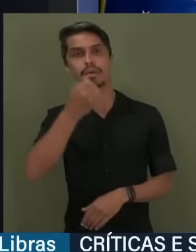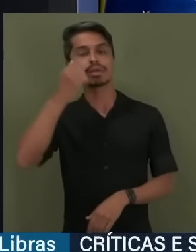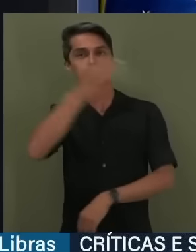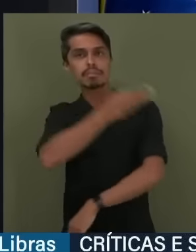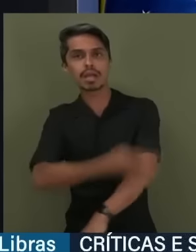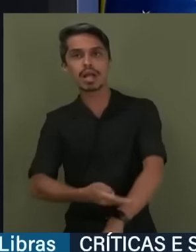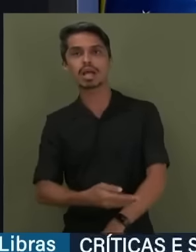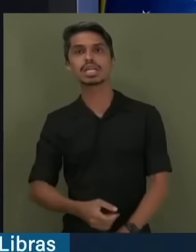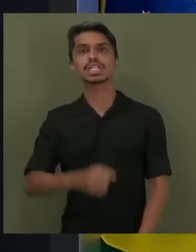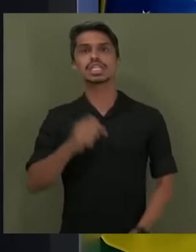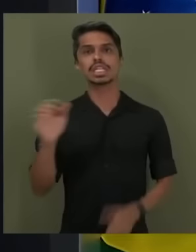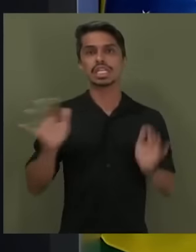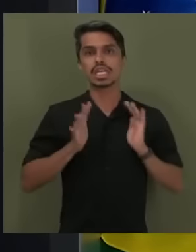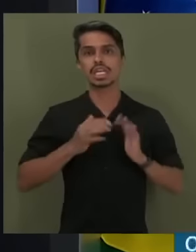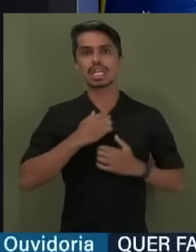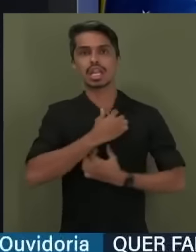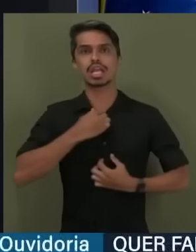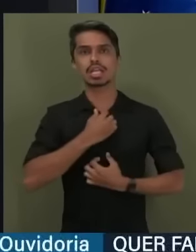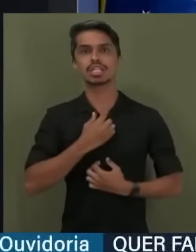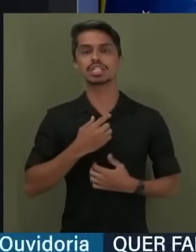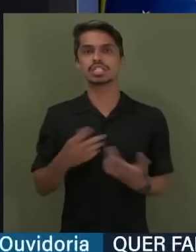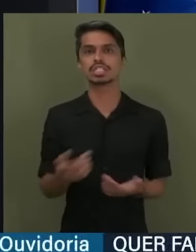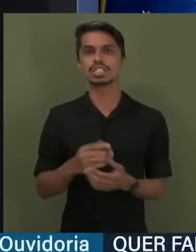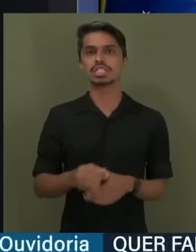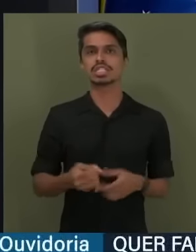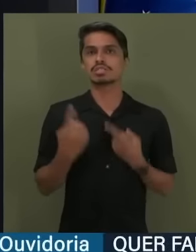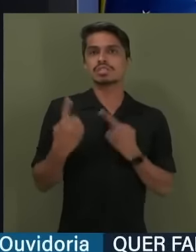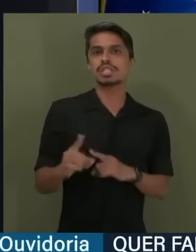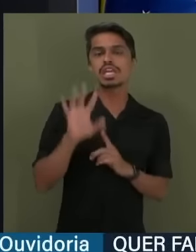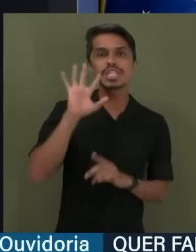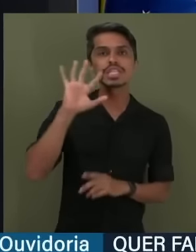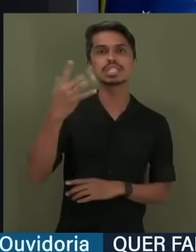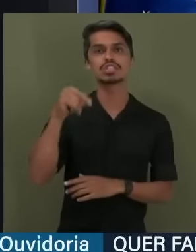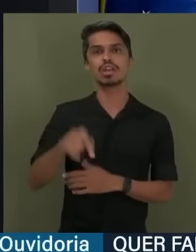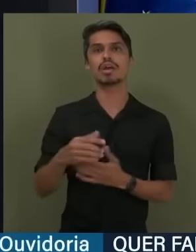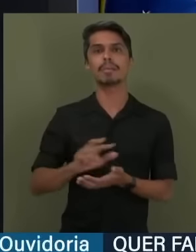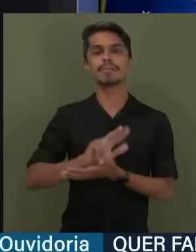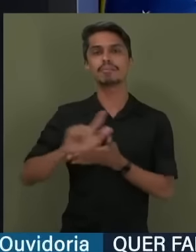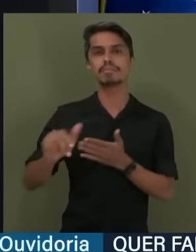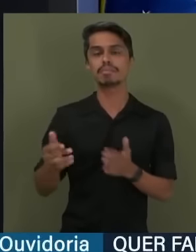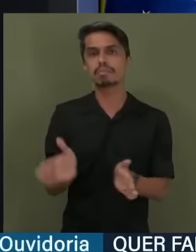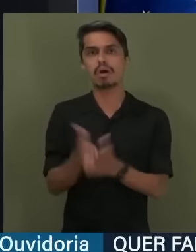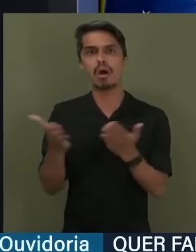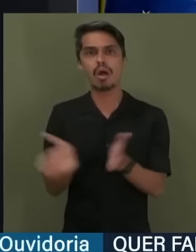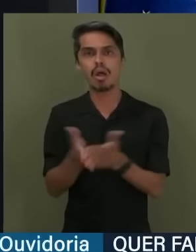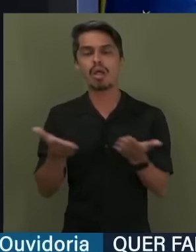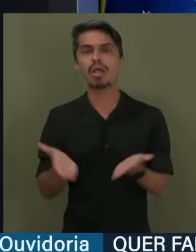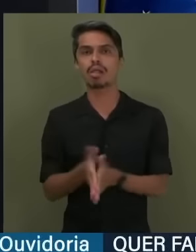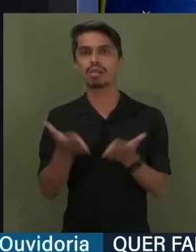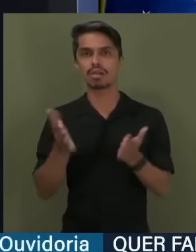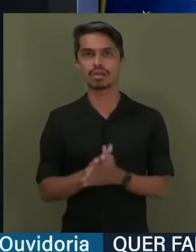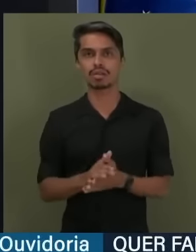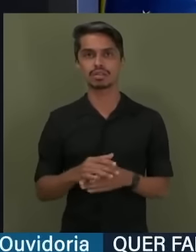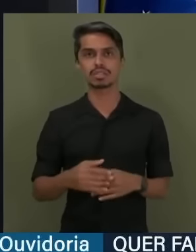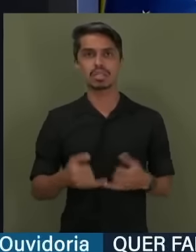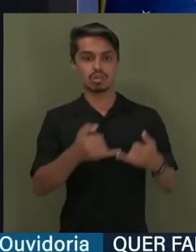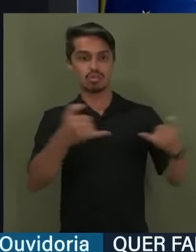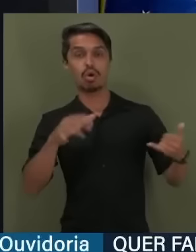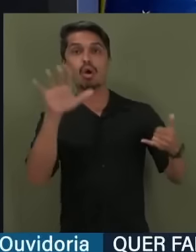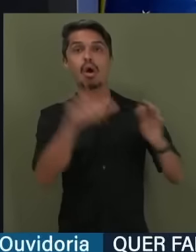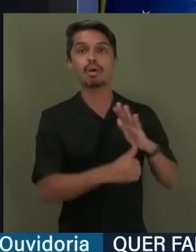ricos e gravatados, decidir a vida de milhões de pobres. É cômodo para nós aumentar a pena do furto de cabo de